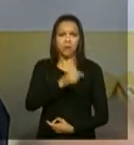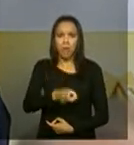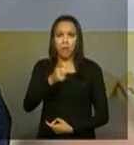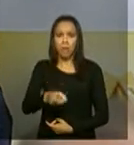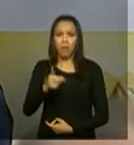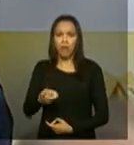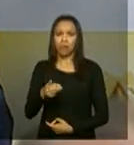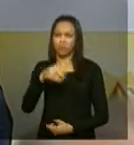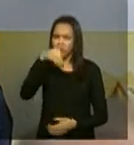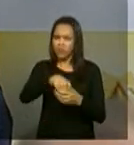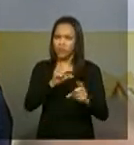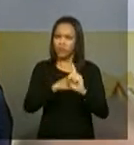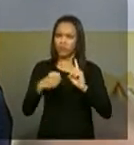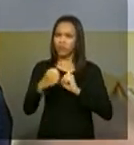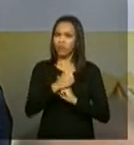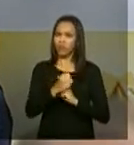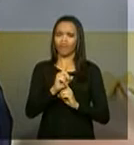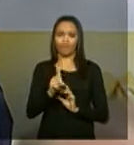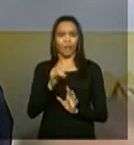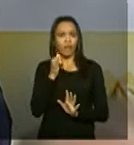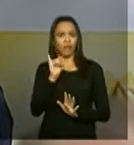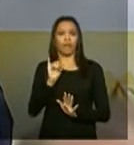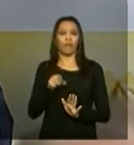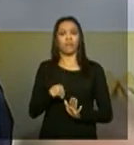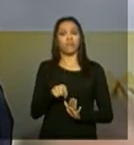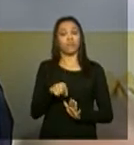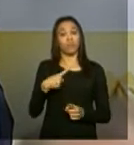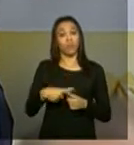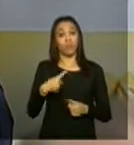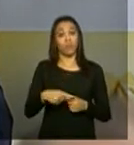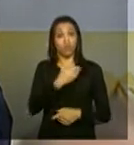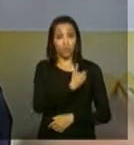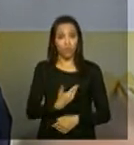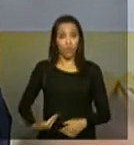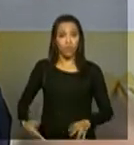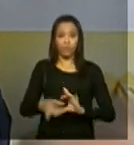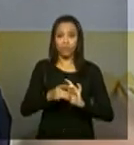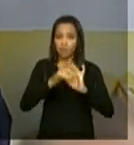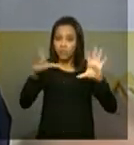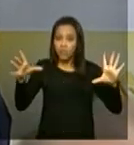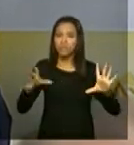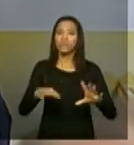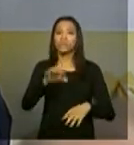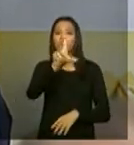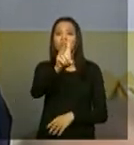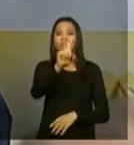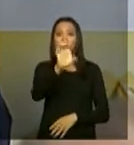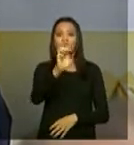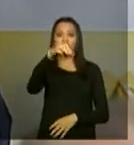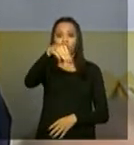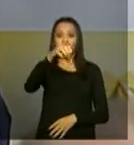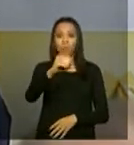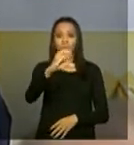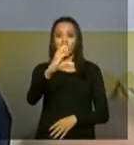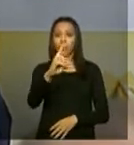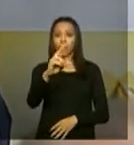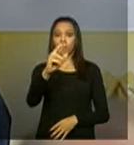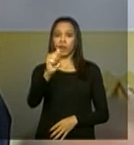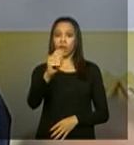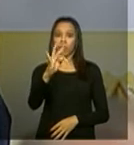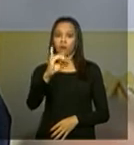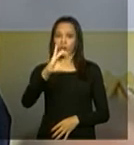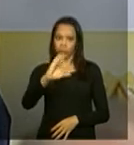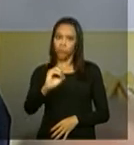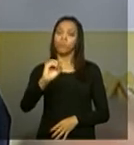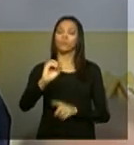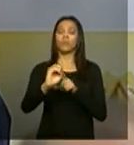na sociedade brasileira porque uma democracia pode como nós estamos fazendo hoje dar andamento a um